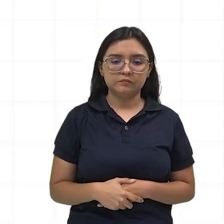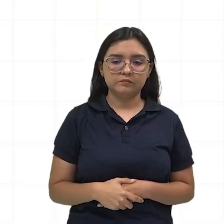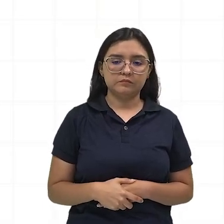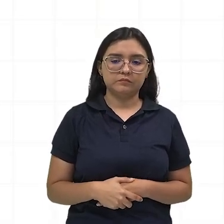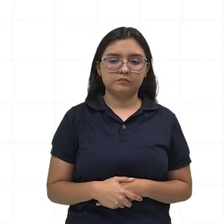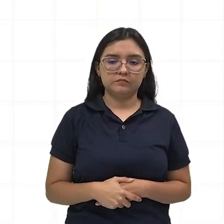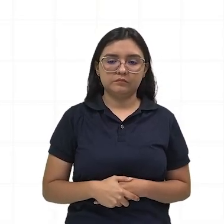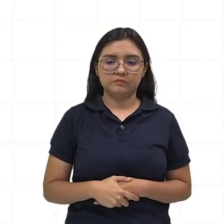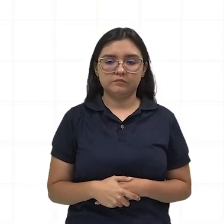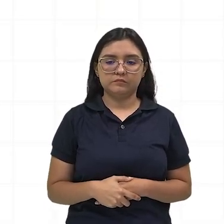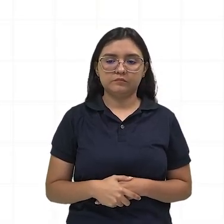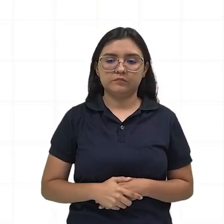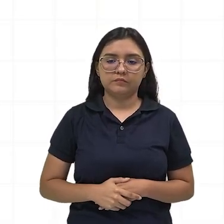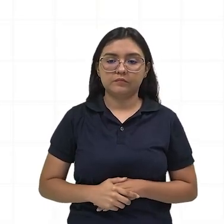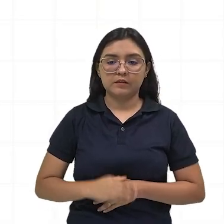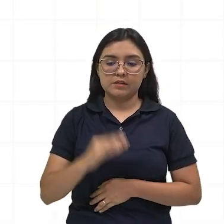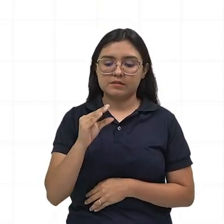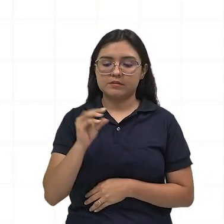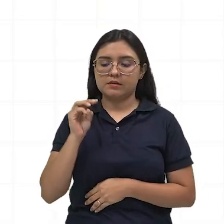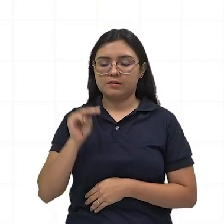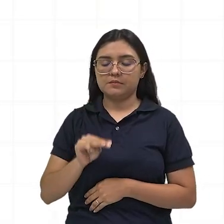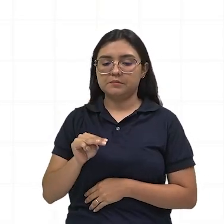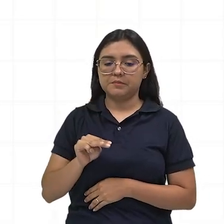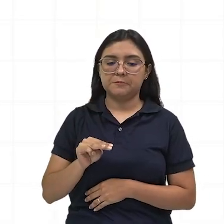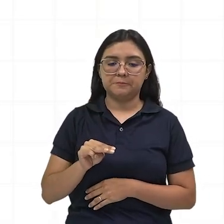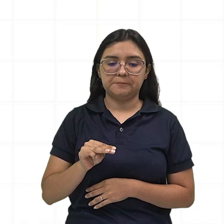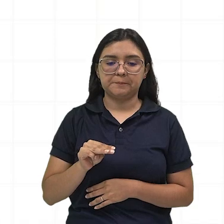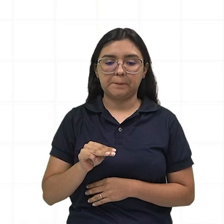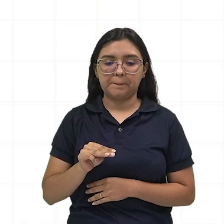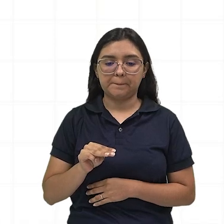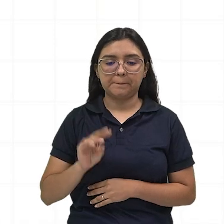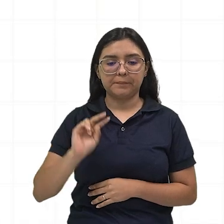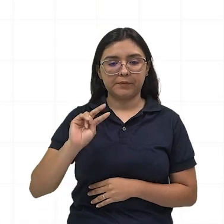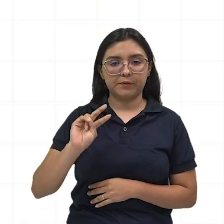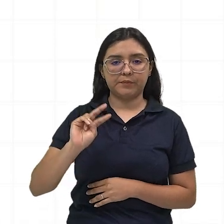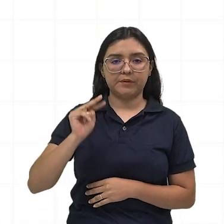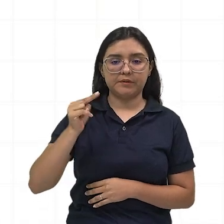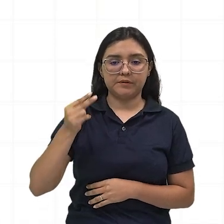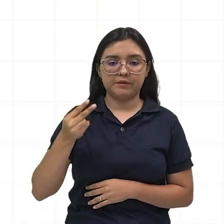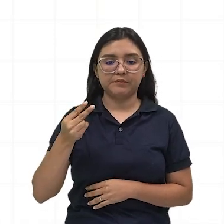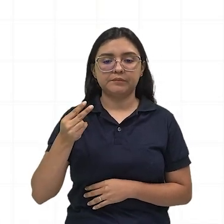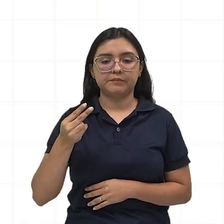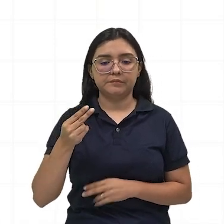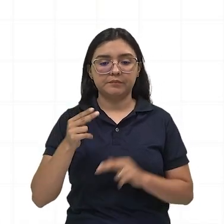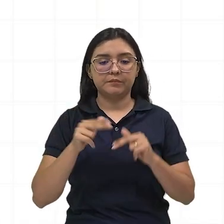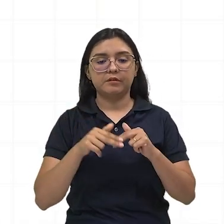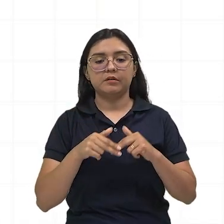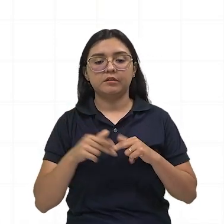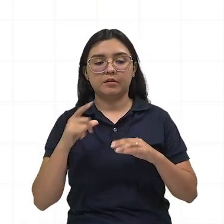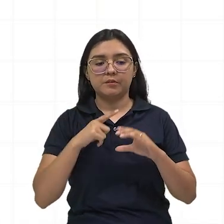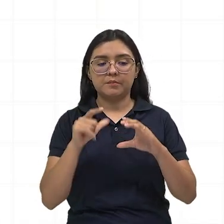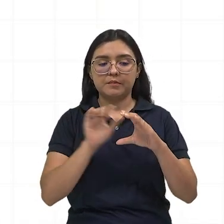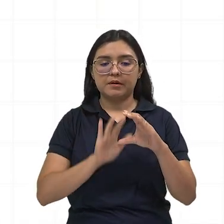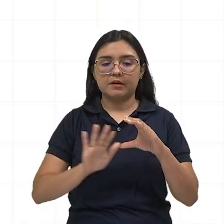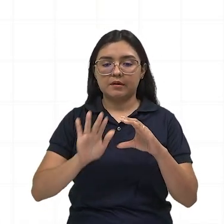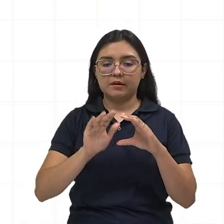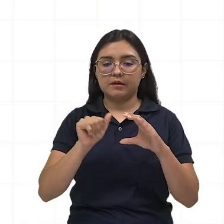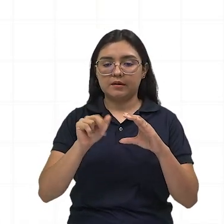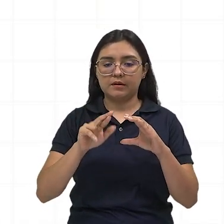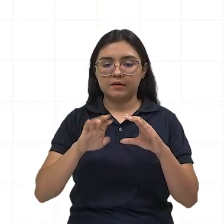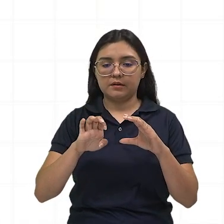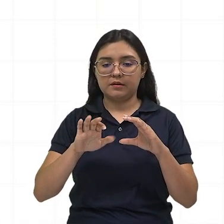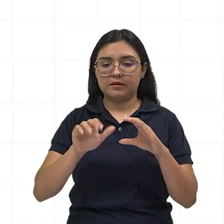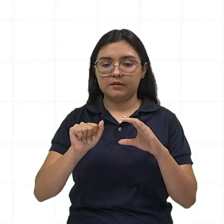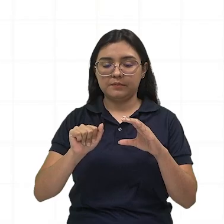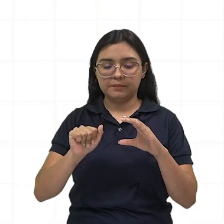Qual é a unidade? Centímetros. Então, centímetros ao quadrado por ser uma área.